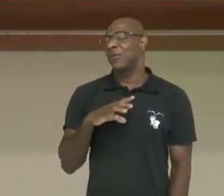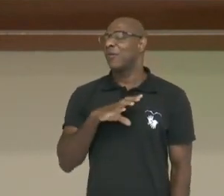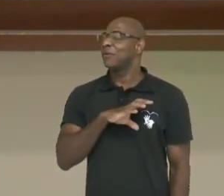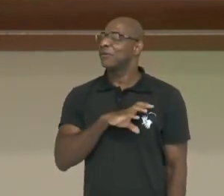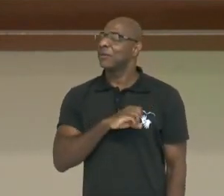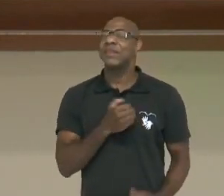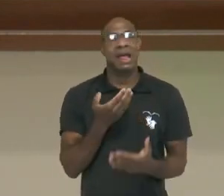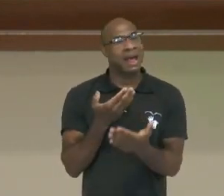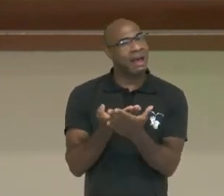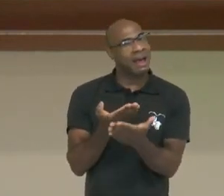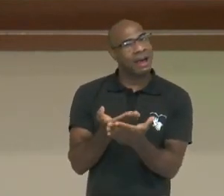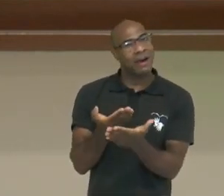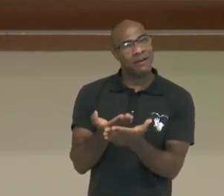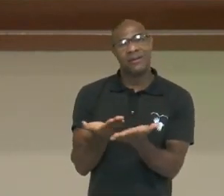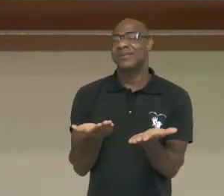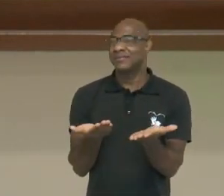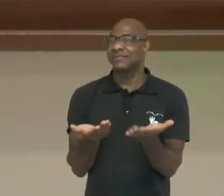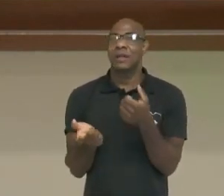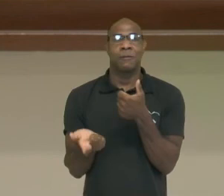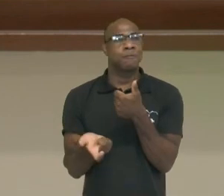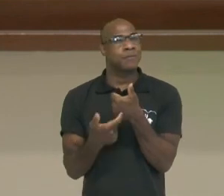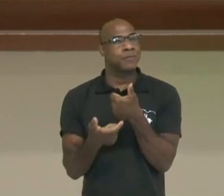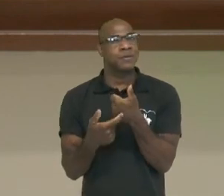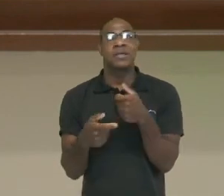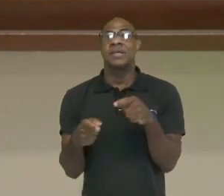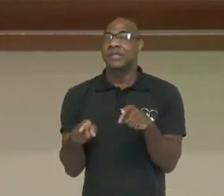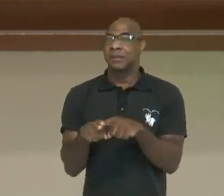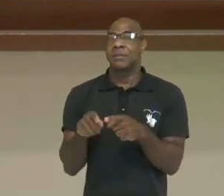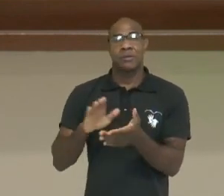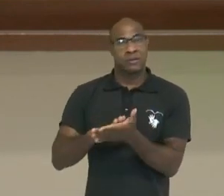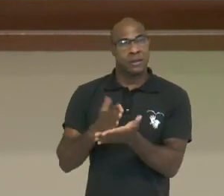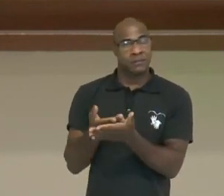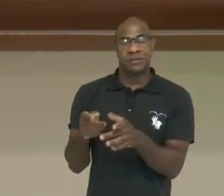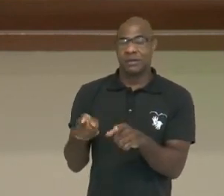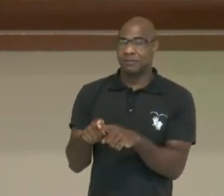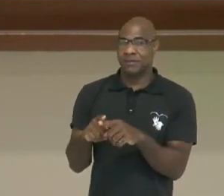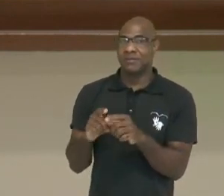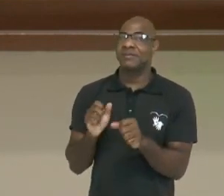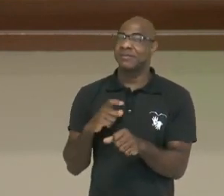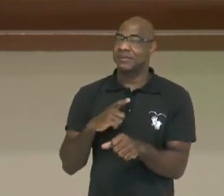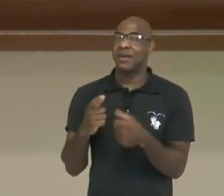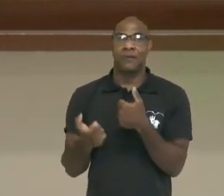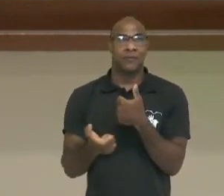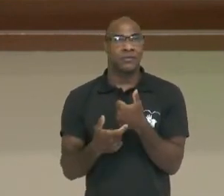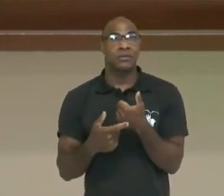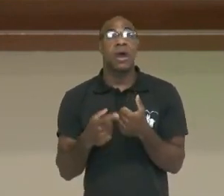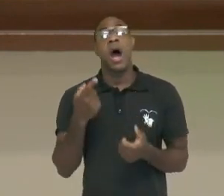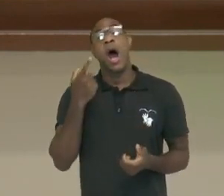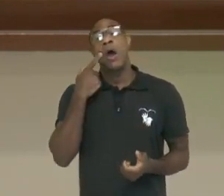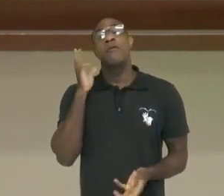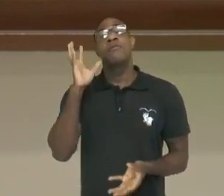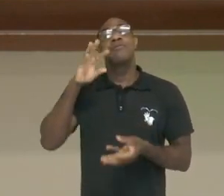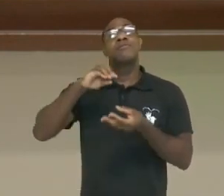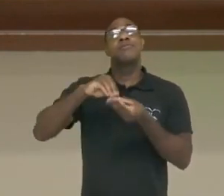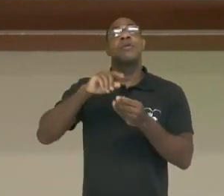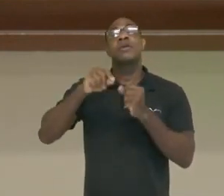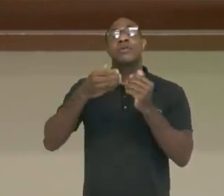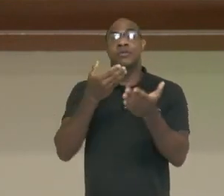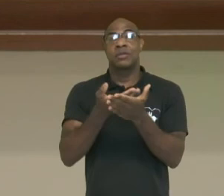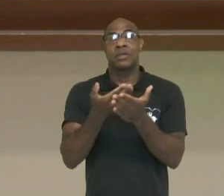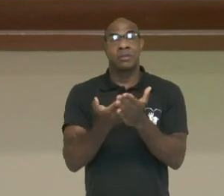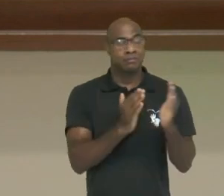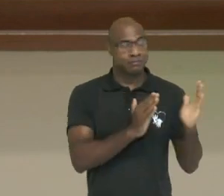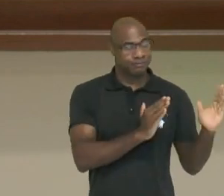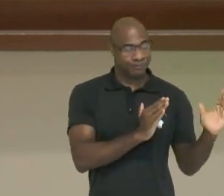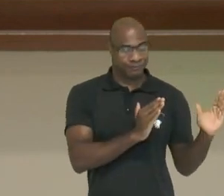aula, curti bastante mesmo, espero que o Val também esteja curtindo. E vamos retomar então o que nós vimos aqui, porque, gente,